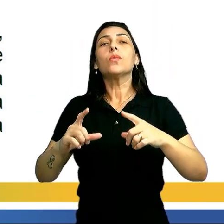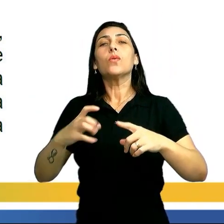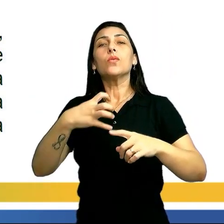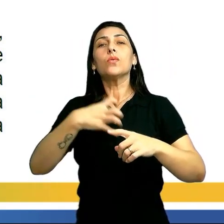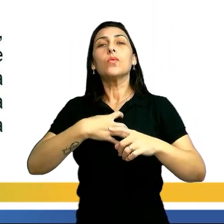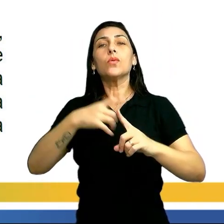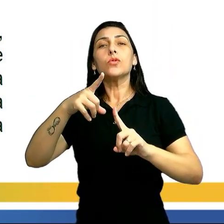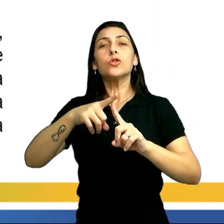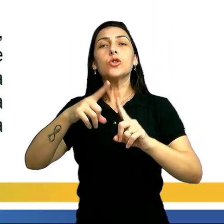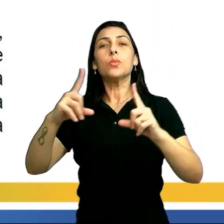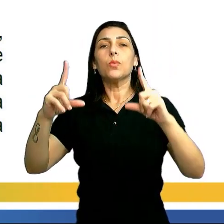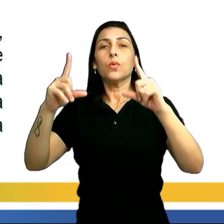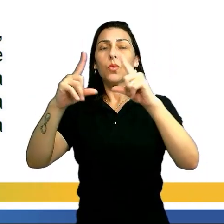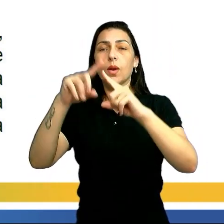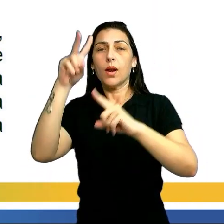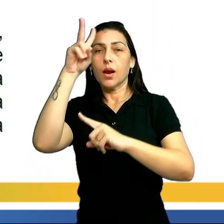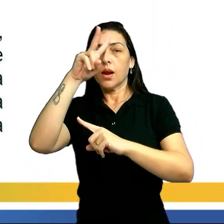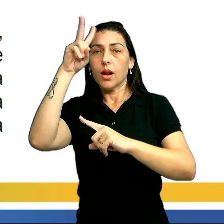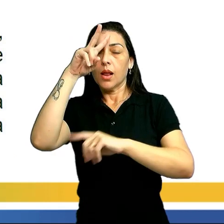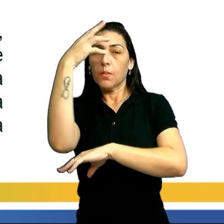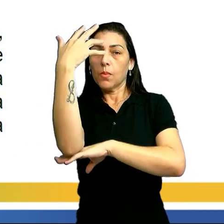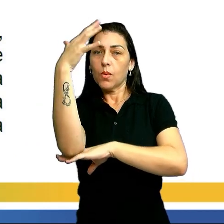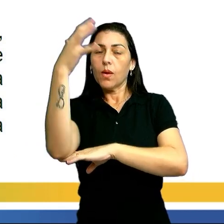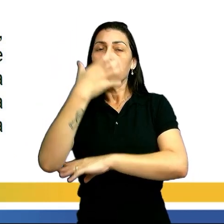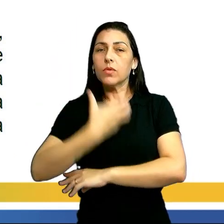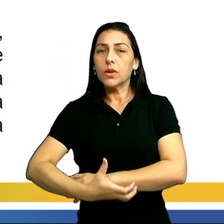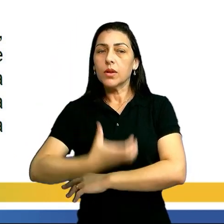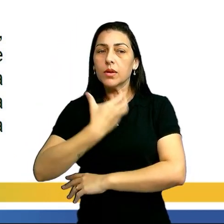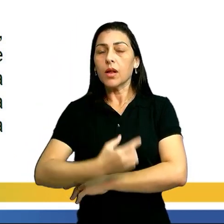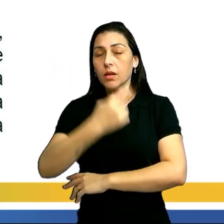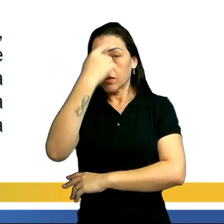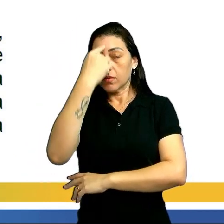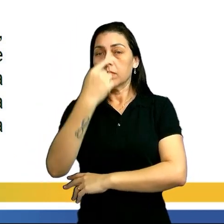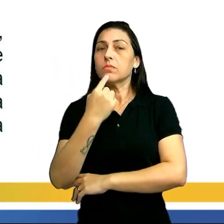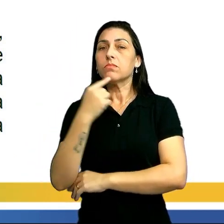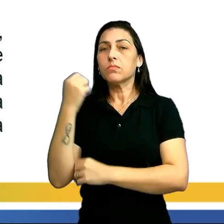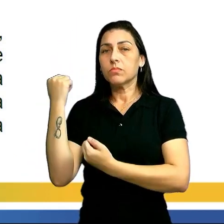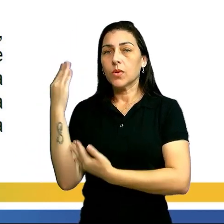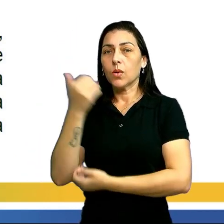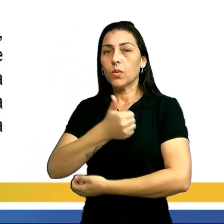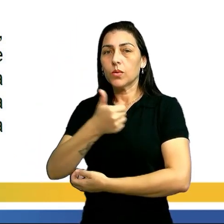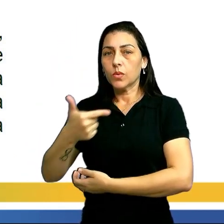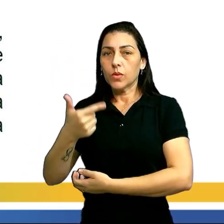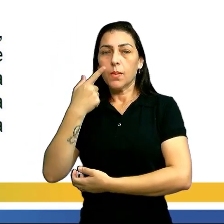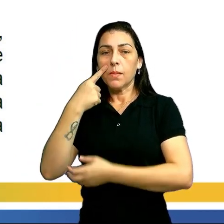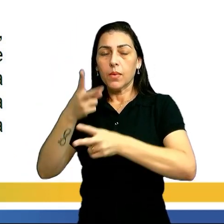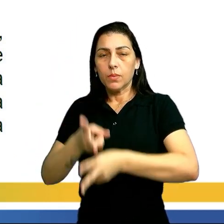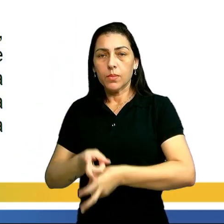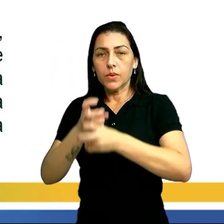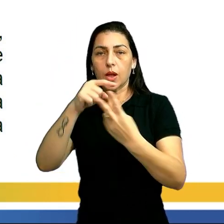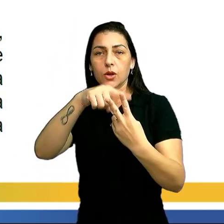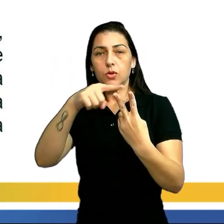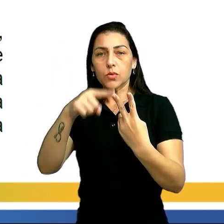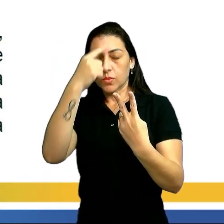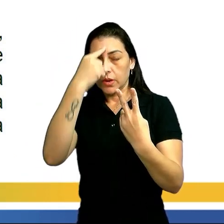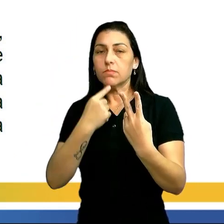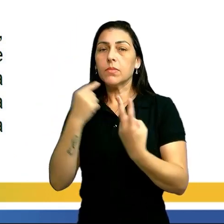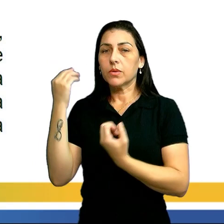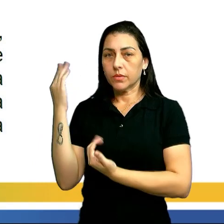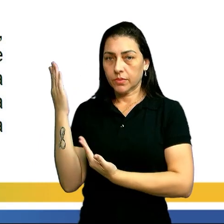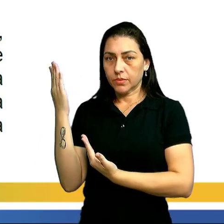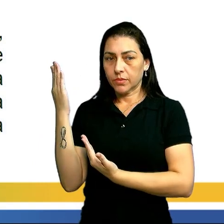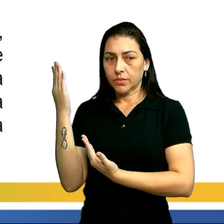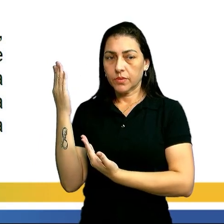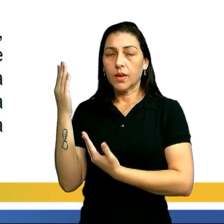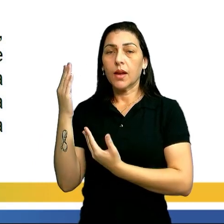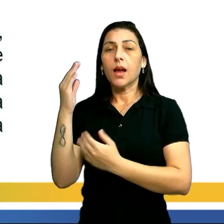cone, lembrando uma árvore de Natal conforme as figuras 1 e 2. Observem aí as duas figuras.